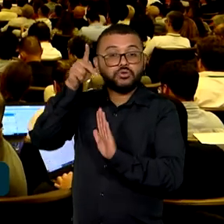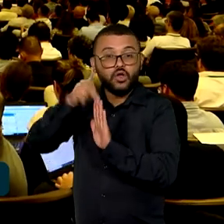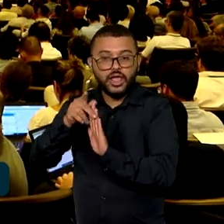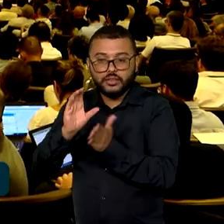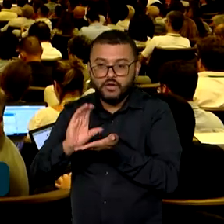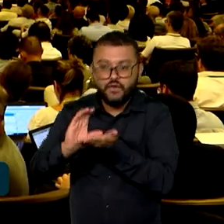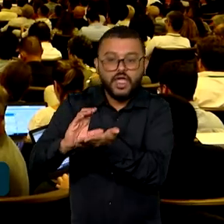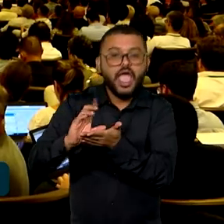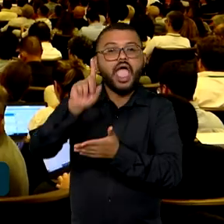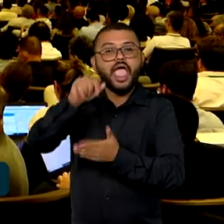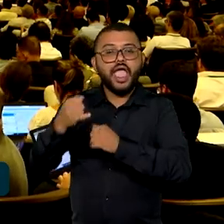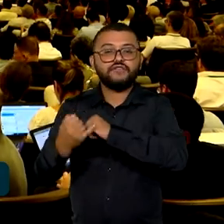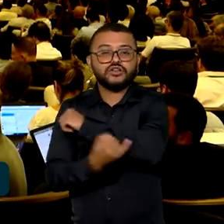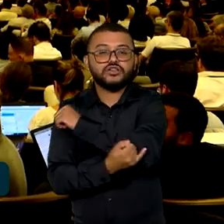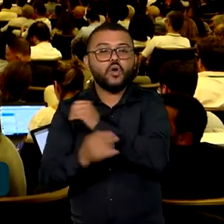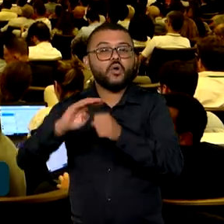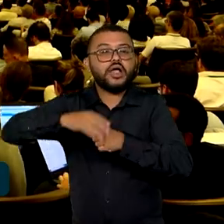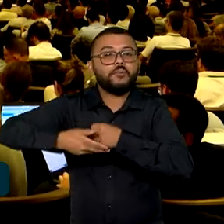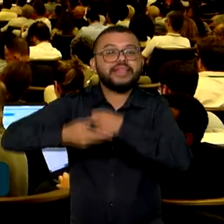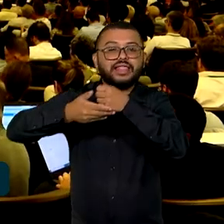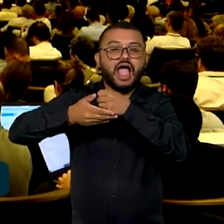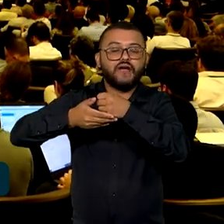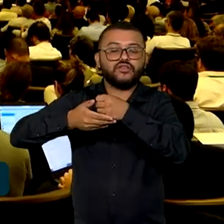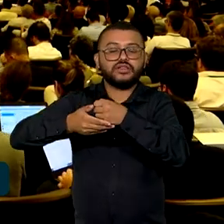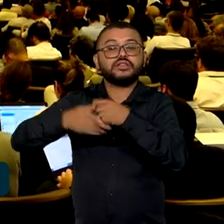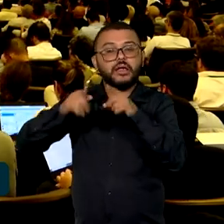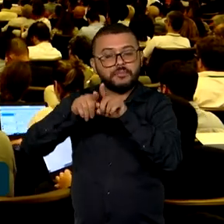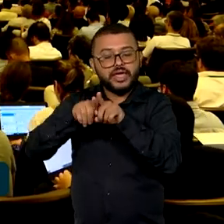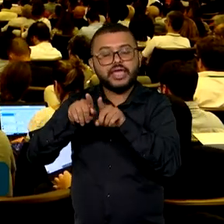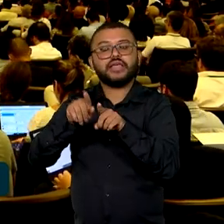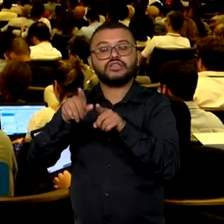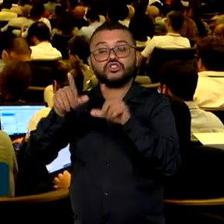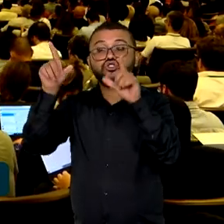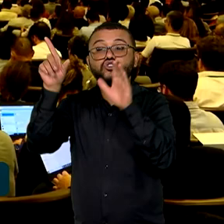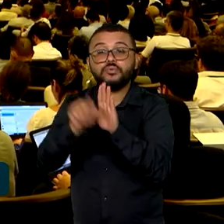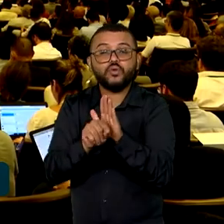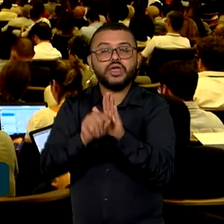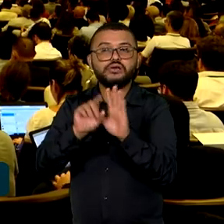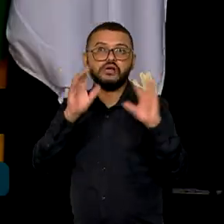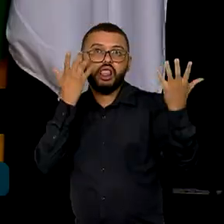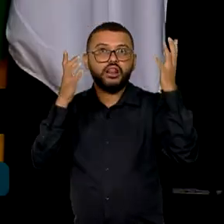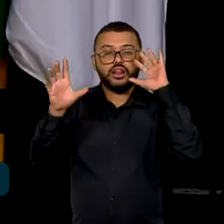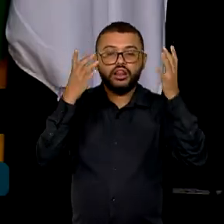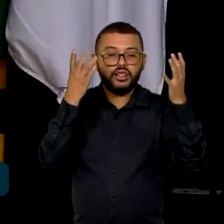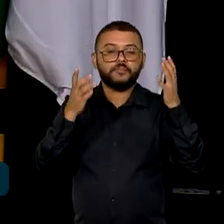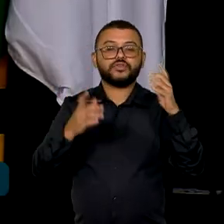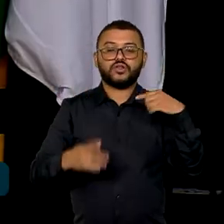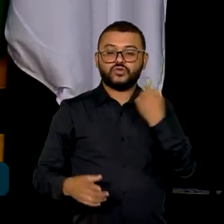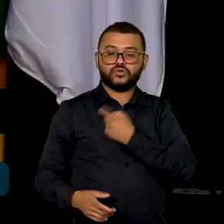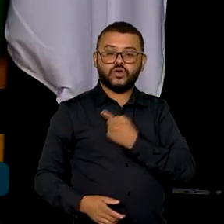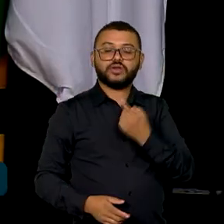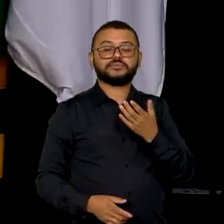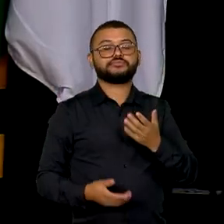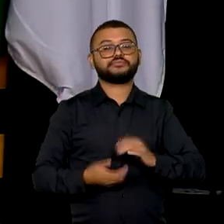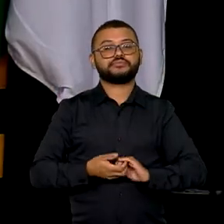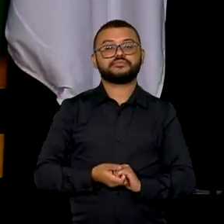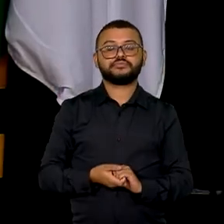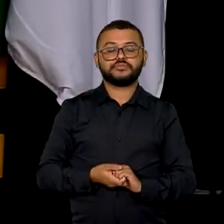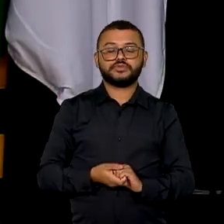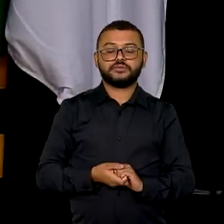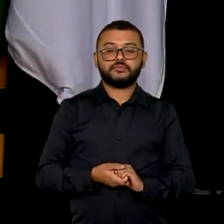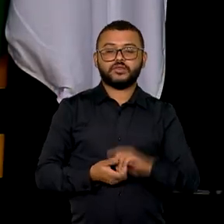de infraestrutura sustentável e também para reduzir os efeitos das mudanças climáticas. Para nós,